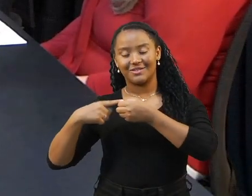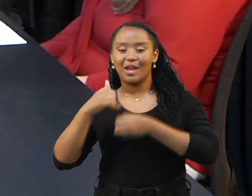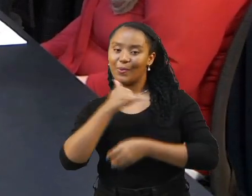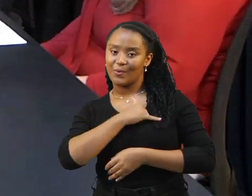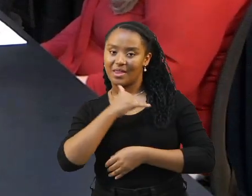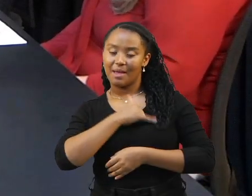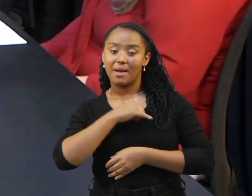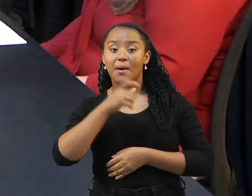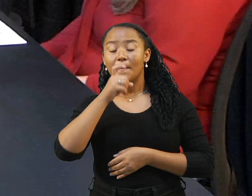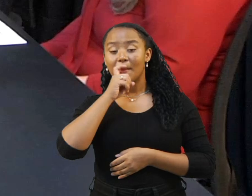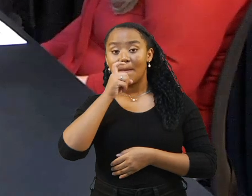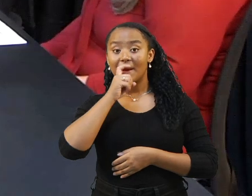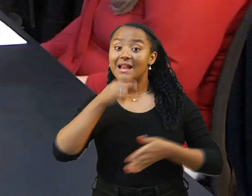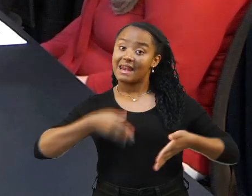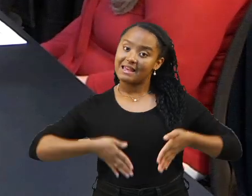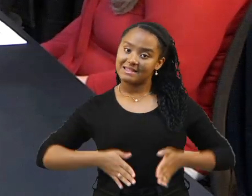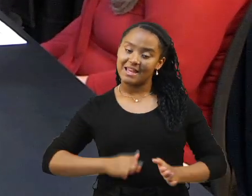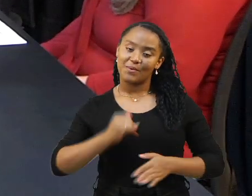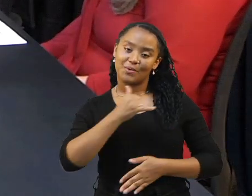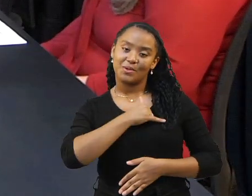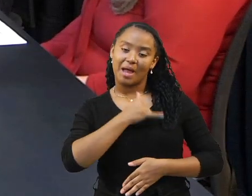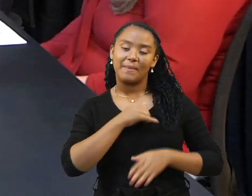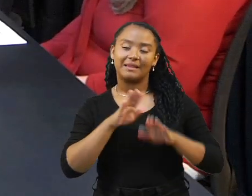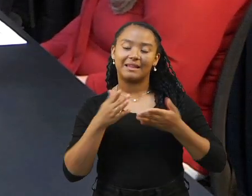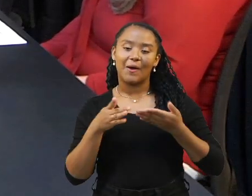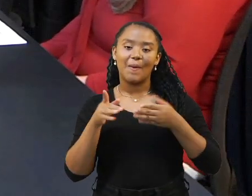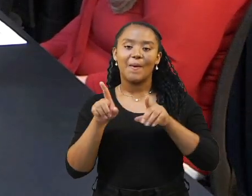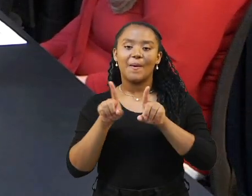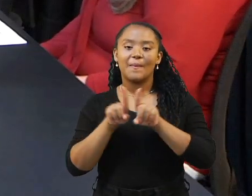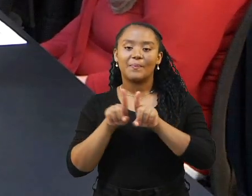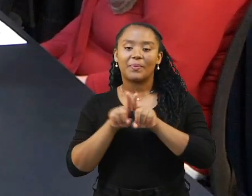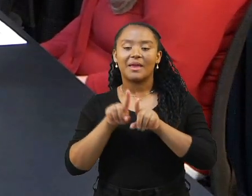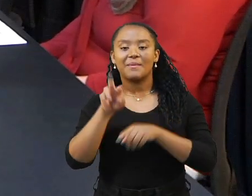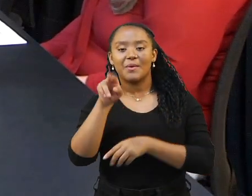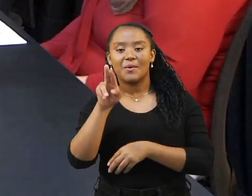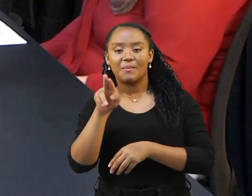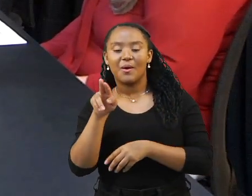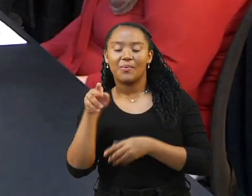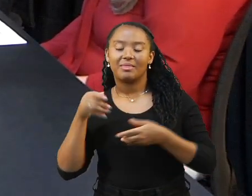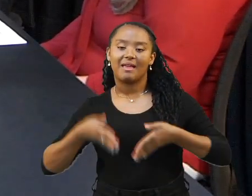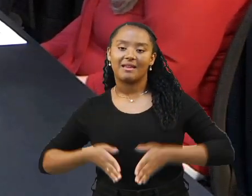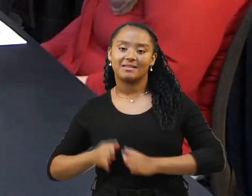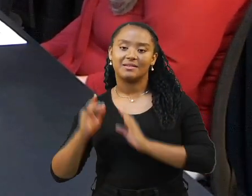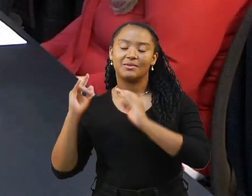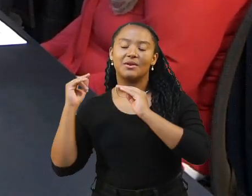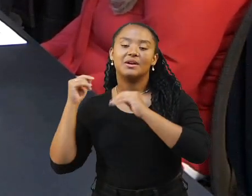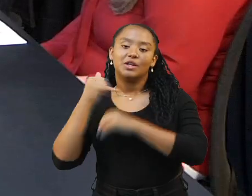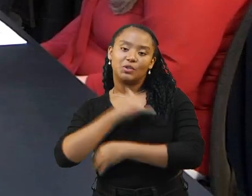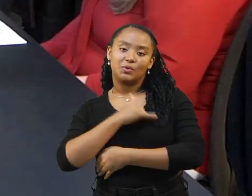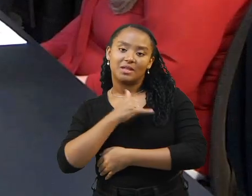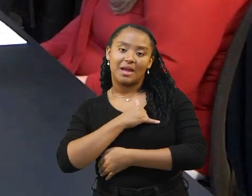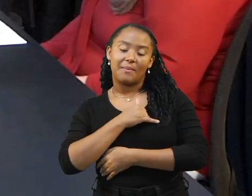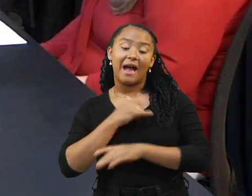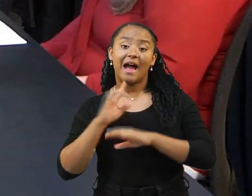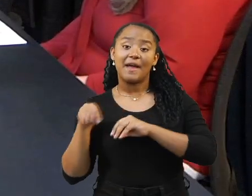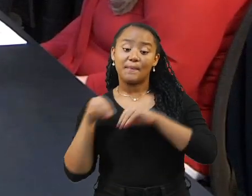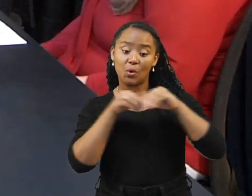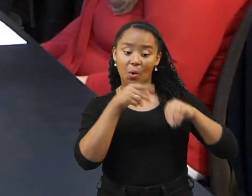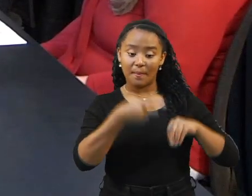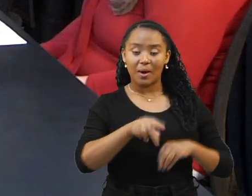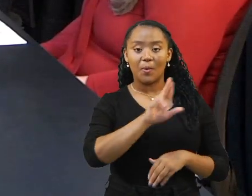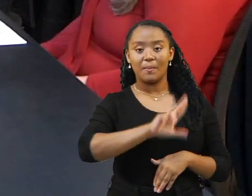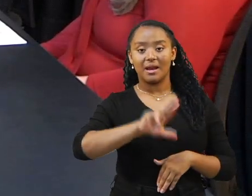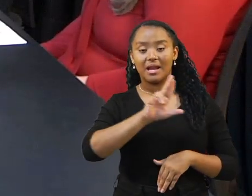era de Ituiutaba, então morava lá e tal, e veio para cá e eu nasci aqui. E, então eu